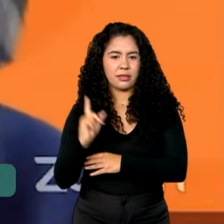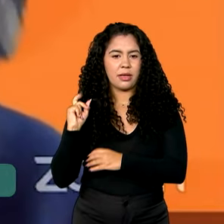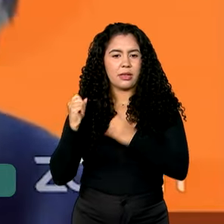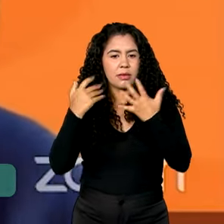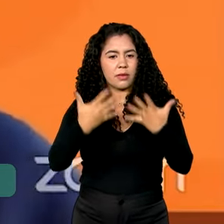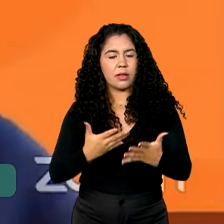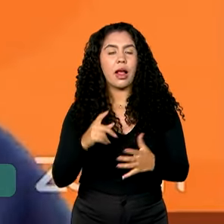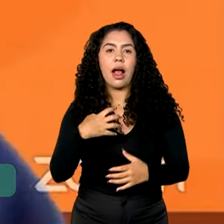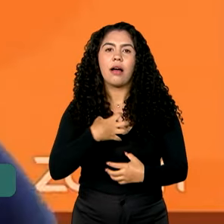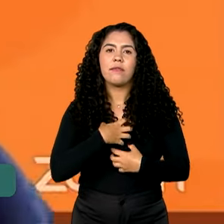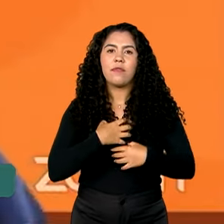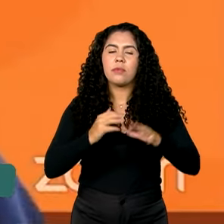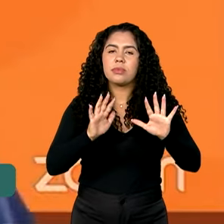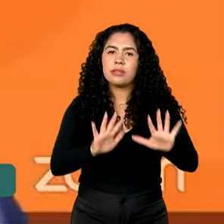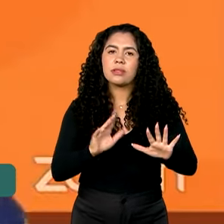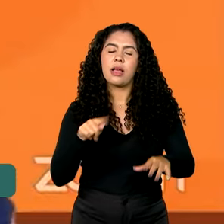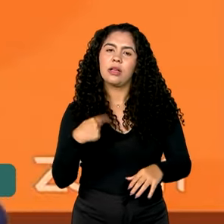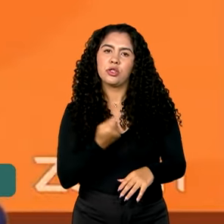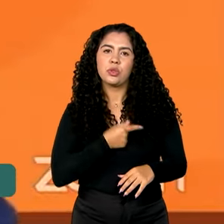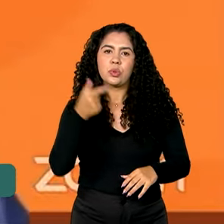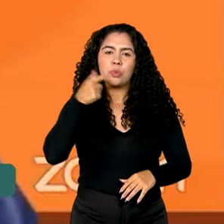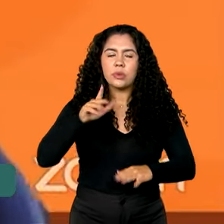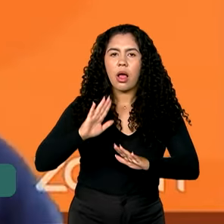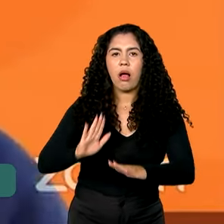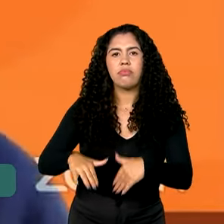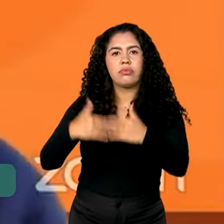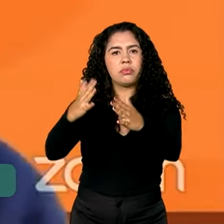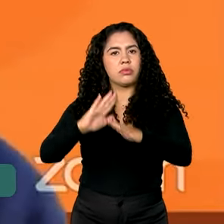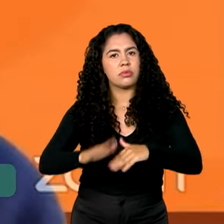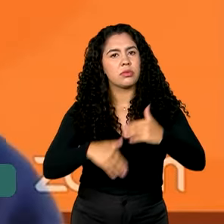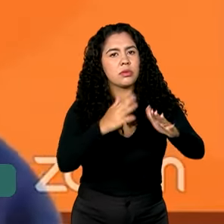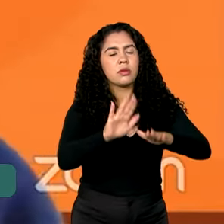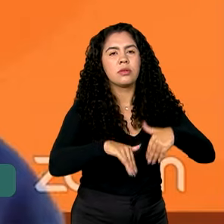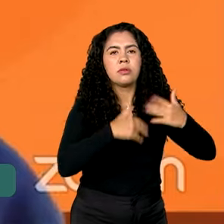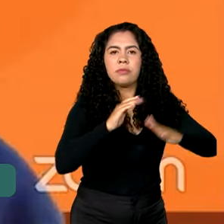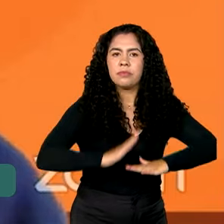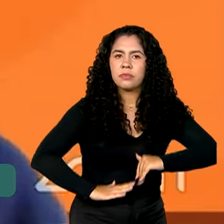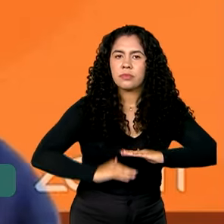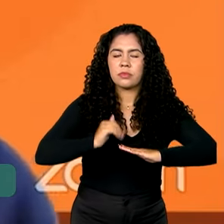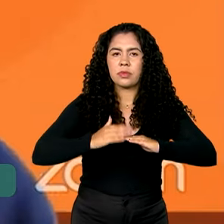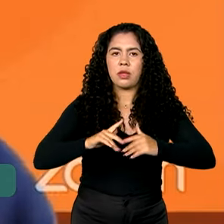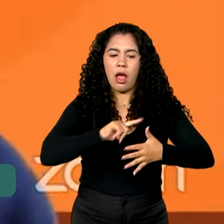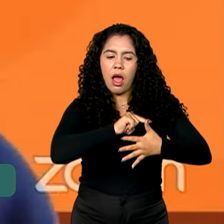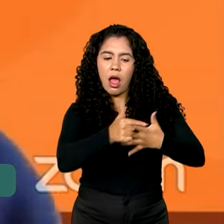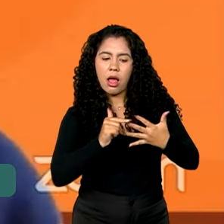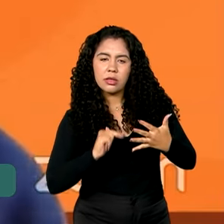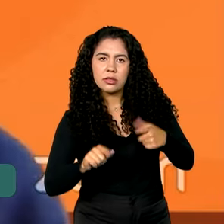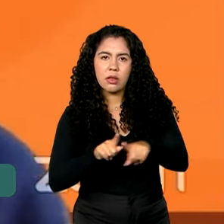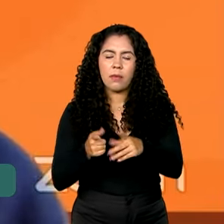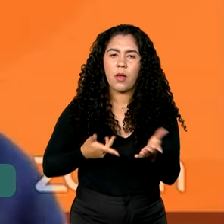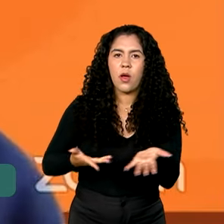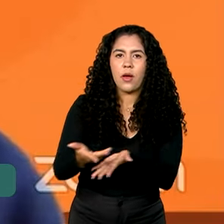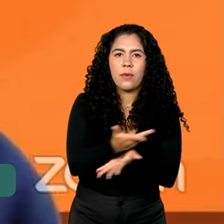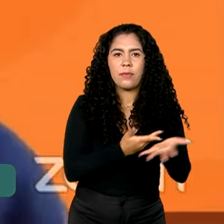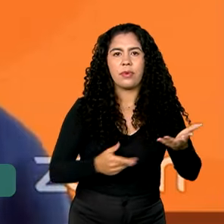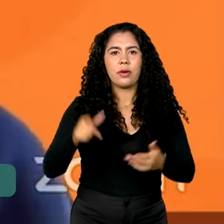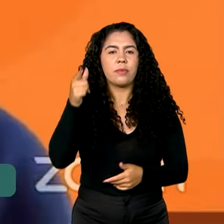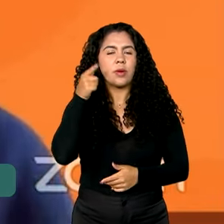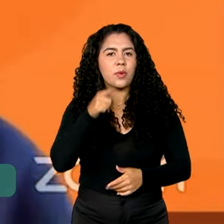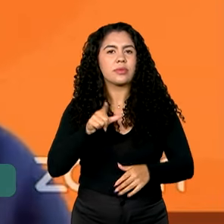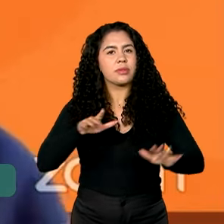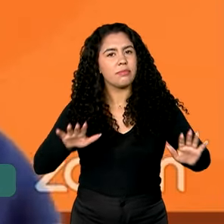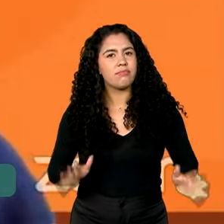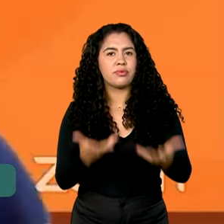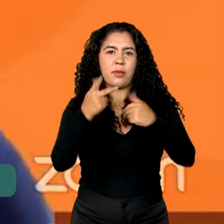ter muitos outros que permitam avançar essa construção de ações e colaborações que permita ter um impacto no país. E